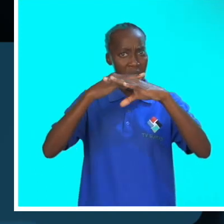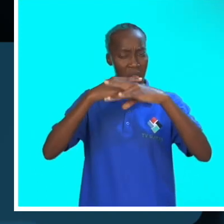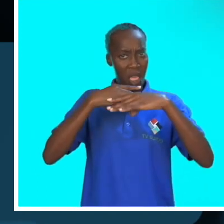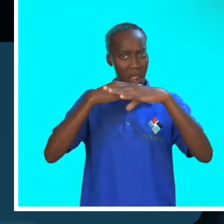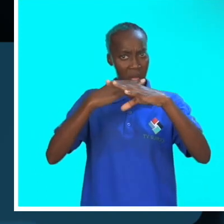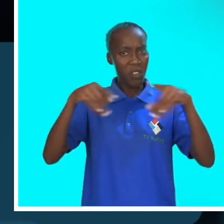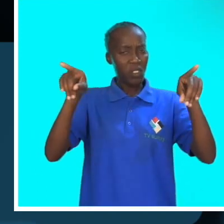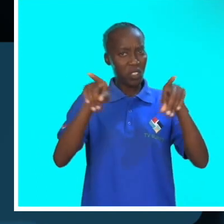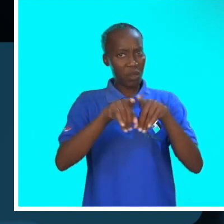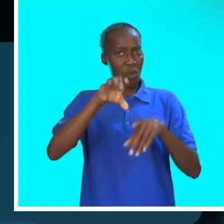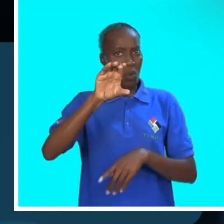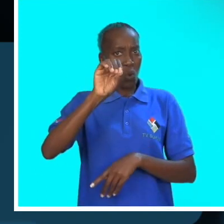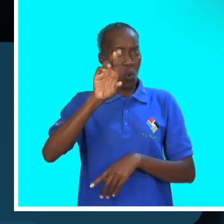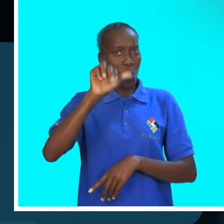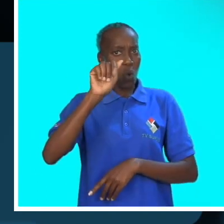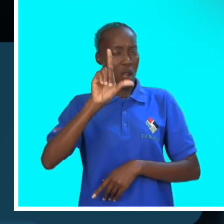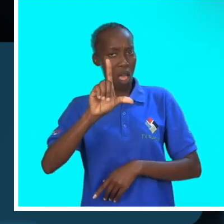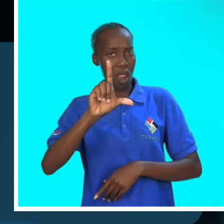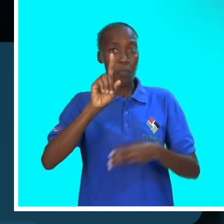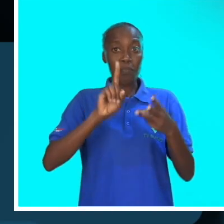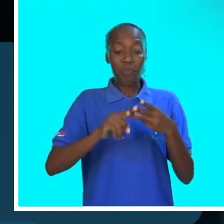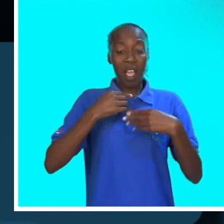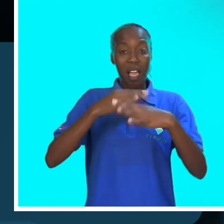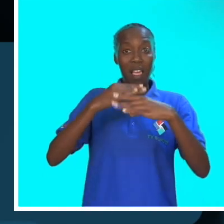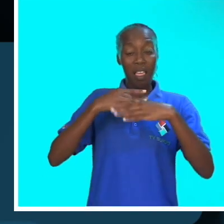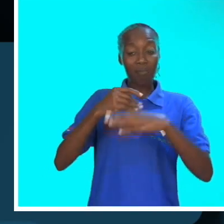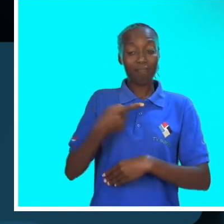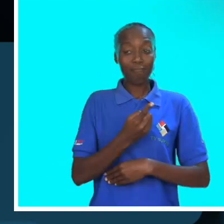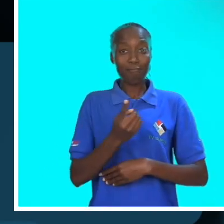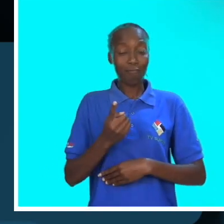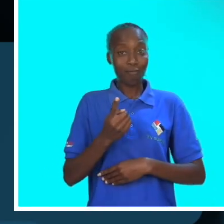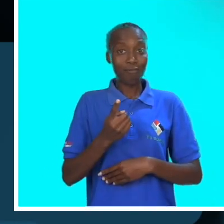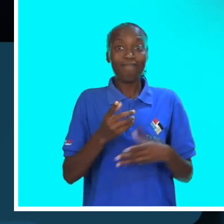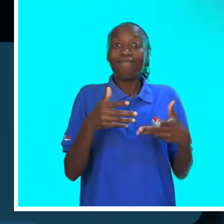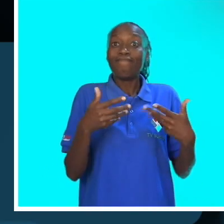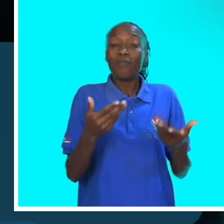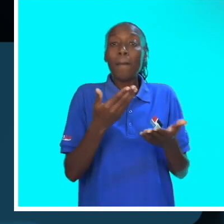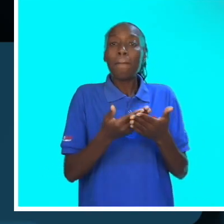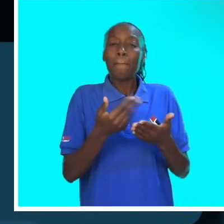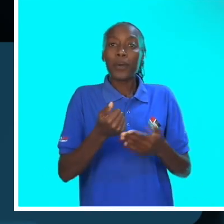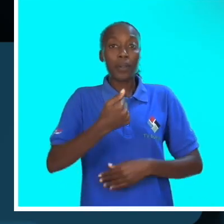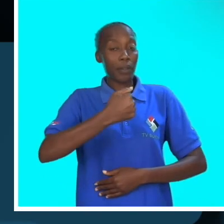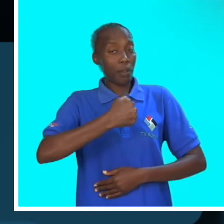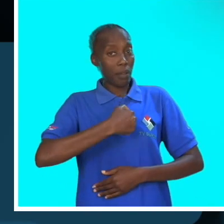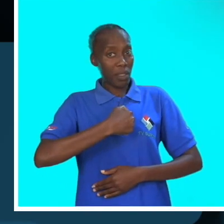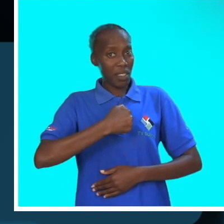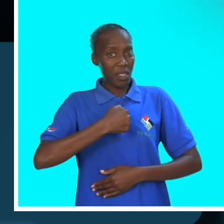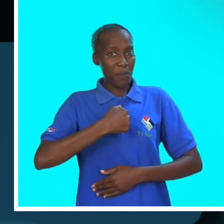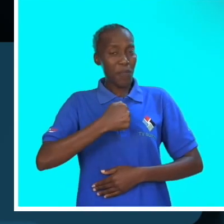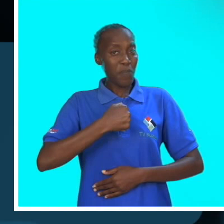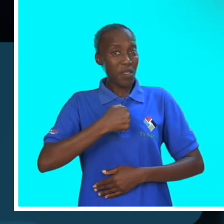A minha mãe também já foi corista na missão de Morraça. E este clima